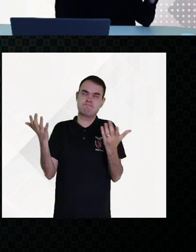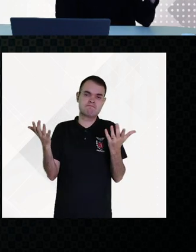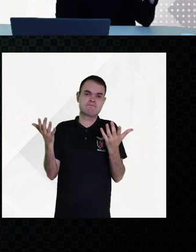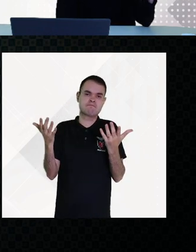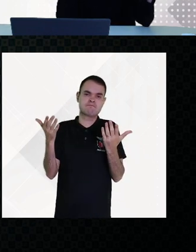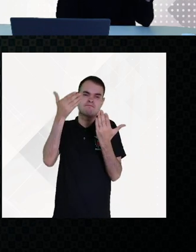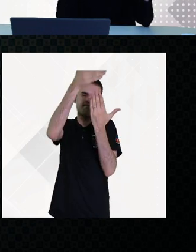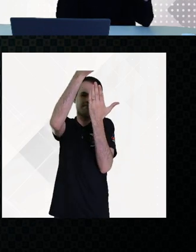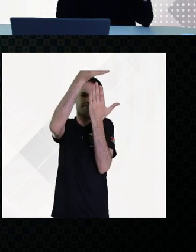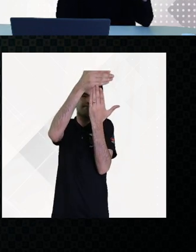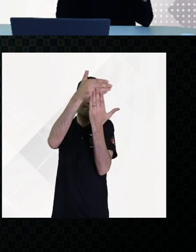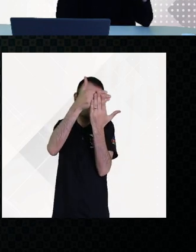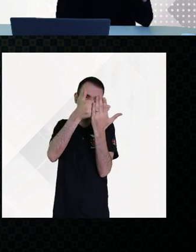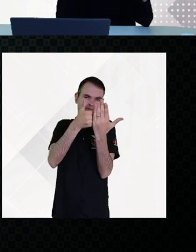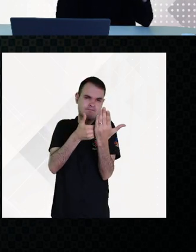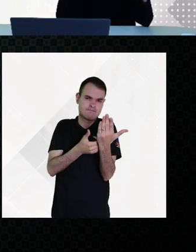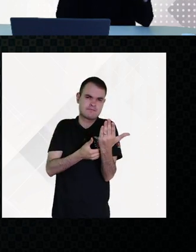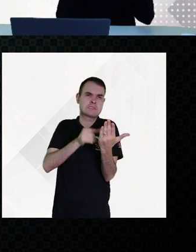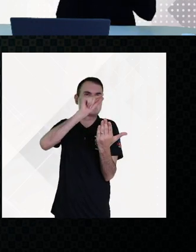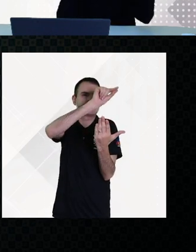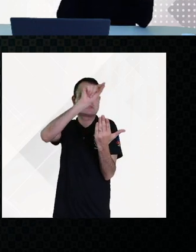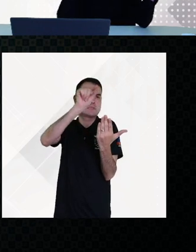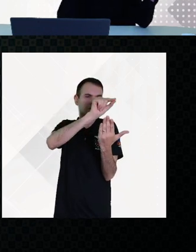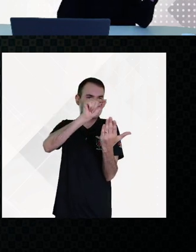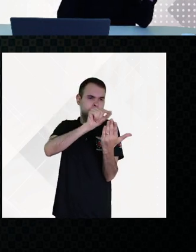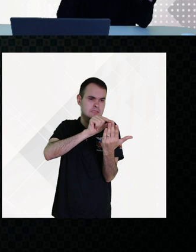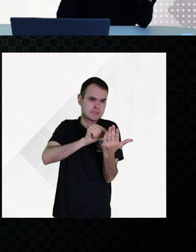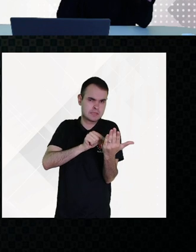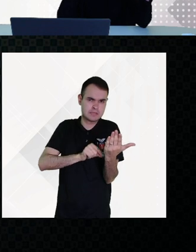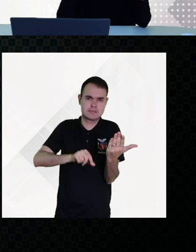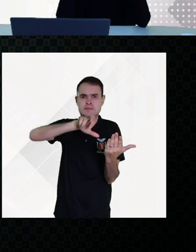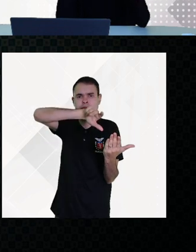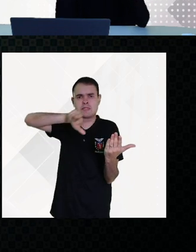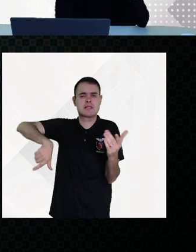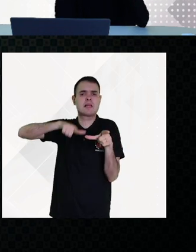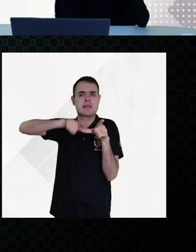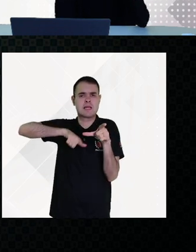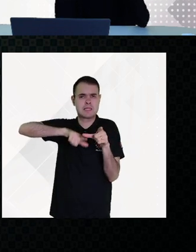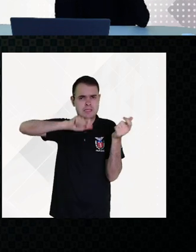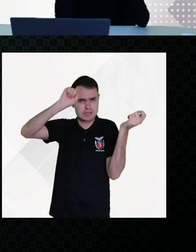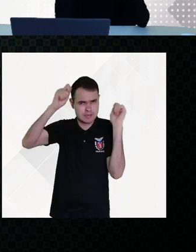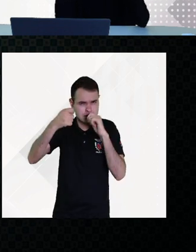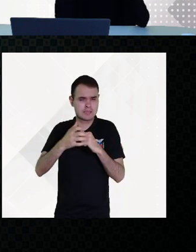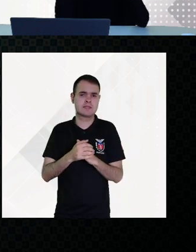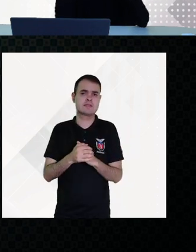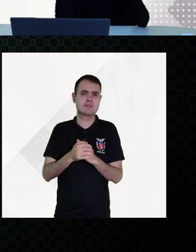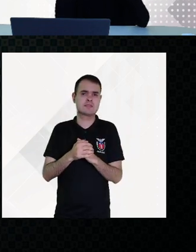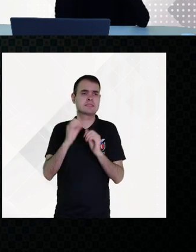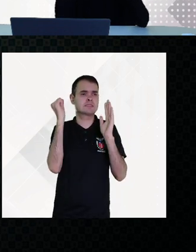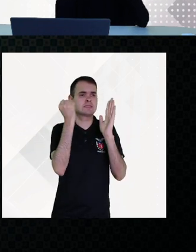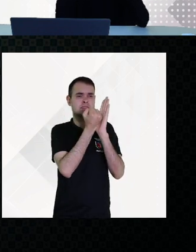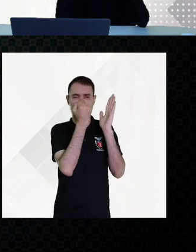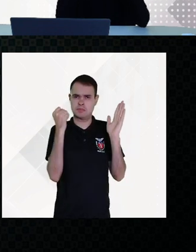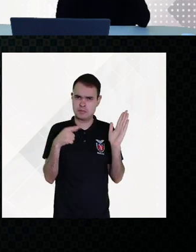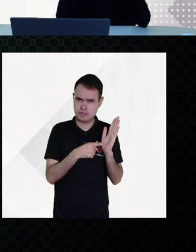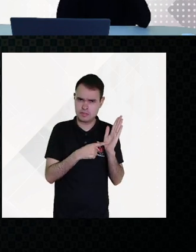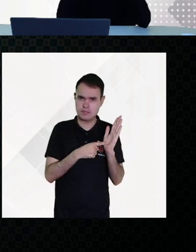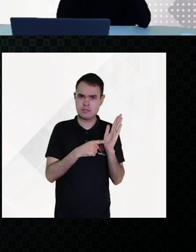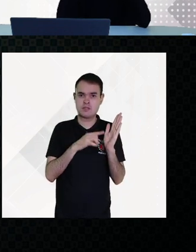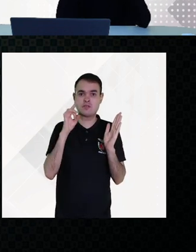prancha, que a gente fala, de comunicação alternativa, com letras, né? com símbolos, no qual ele